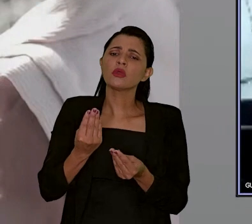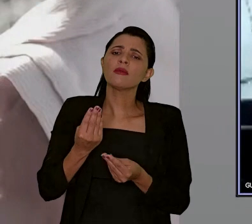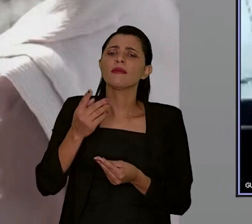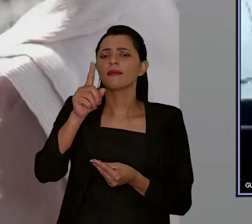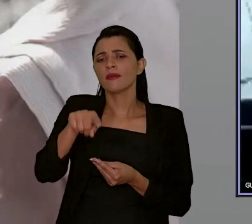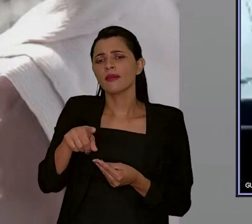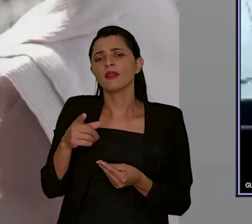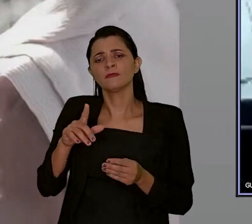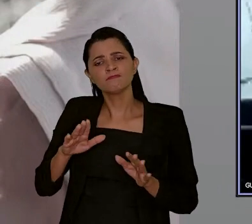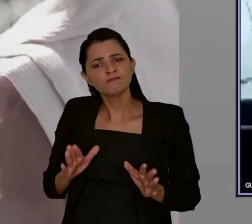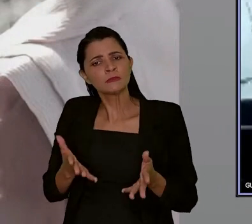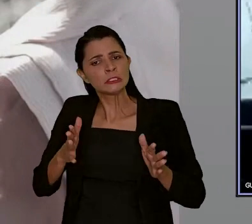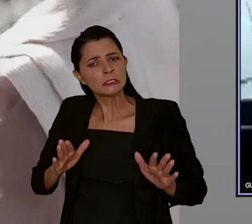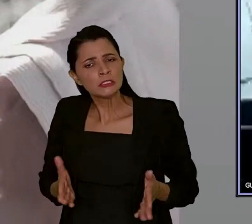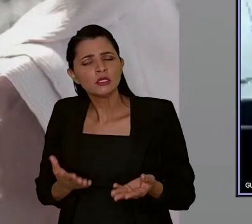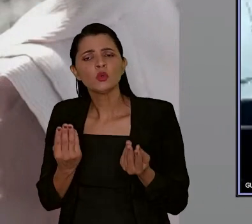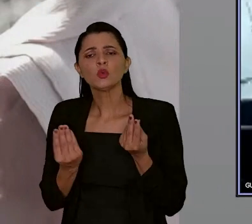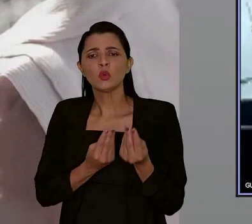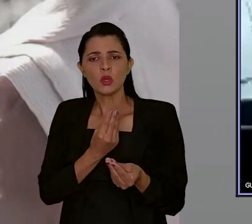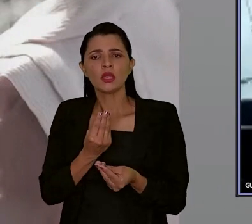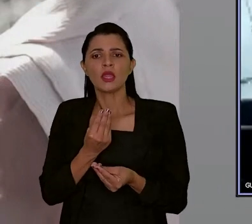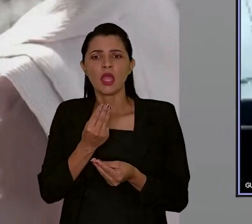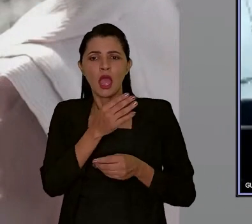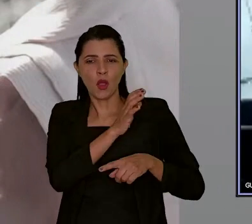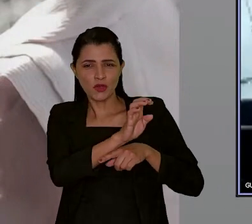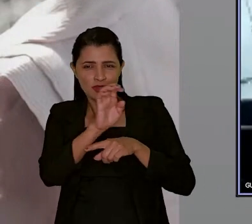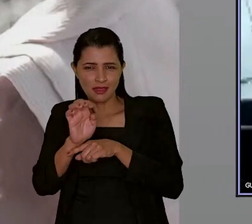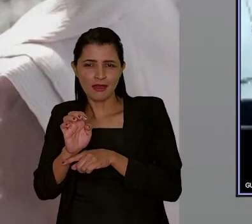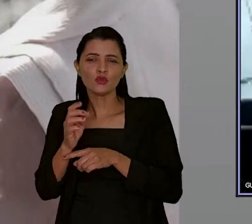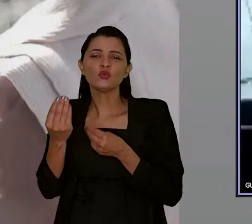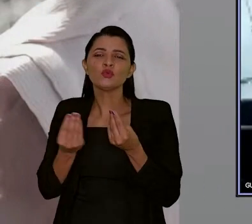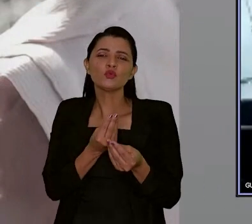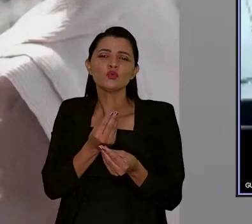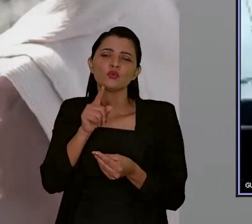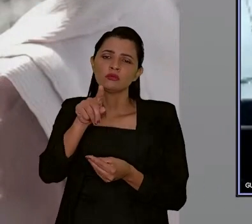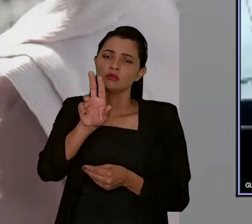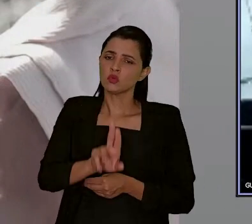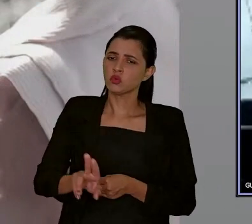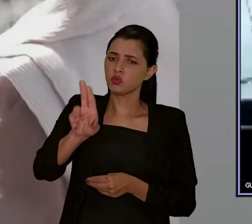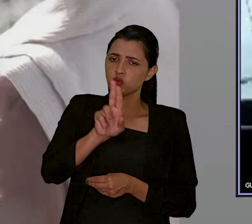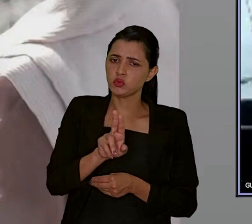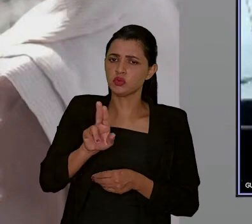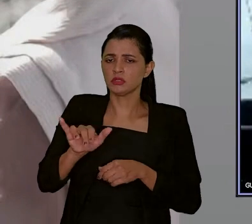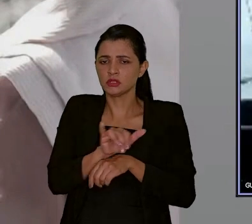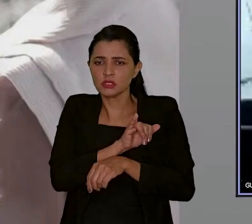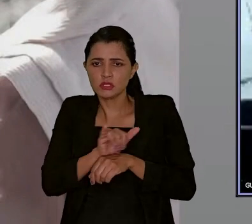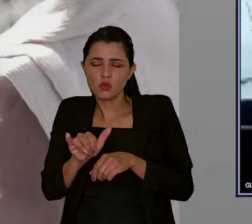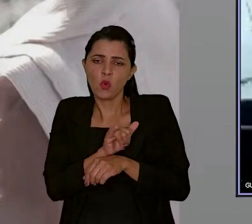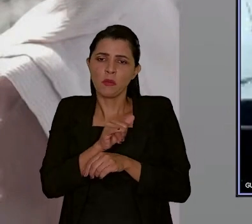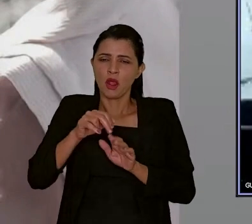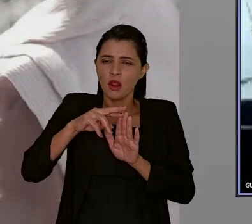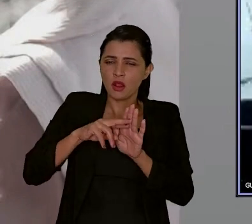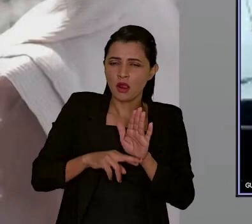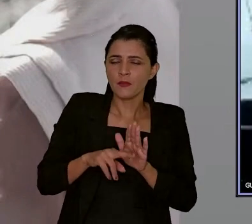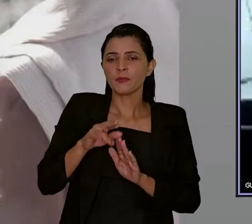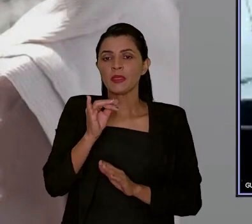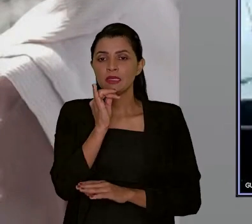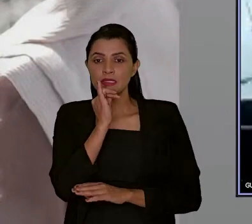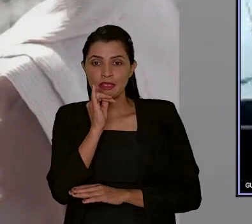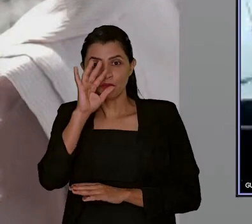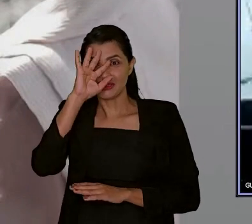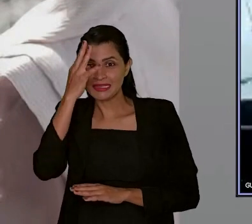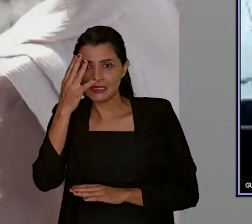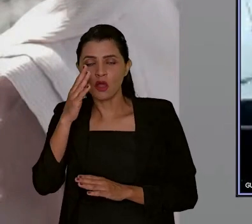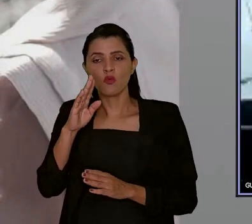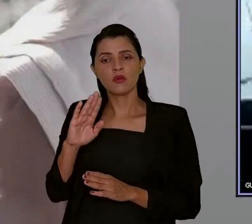estimula aos Estados-partes que utilizem determinados instrumentos, como, por exemplo, decisões espelho ou